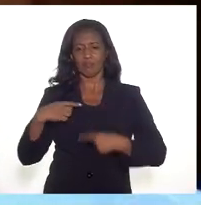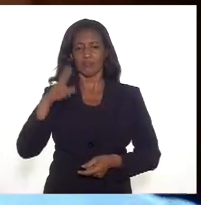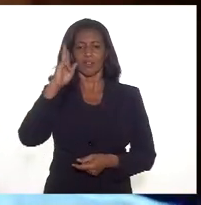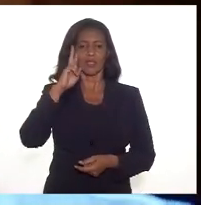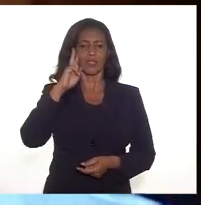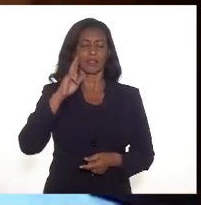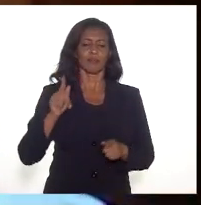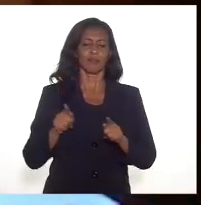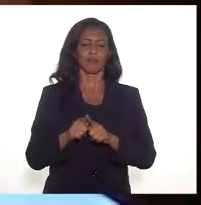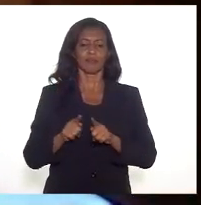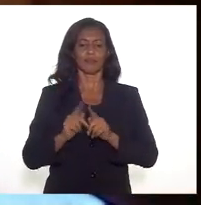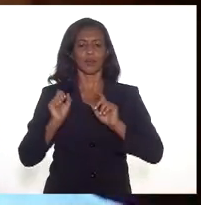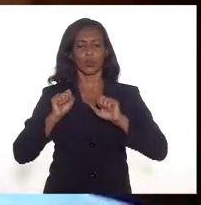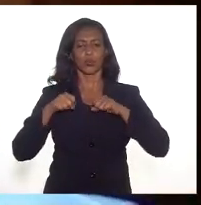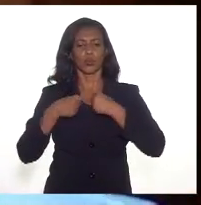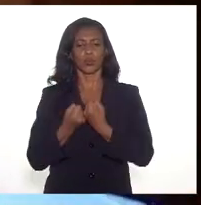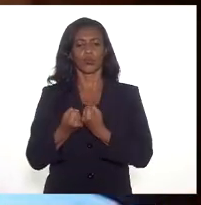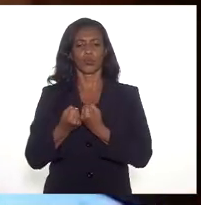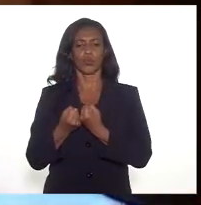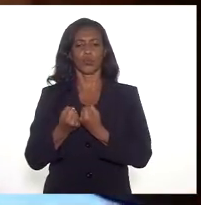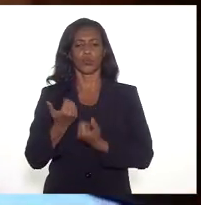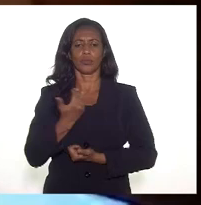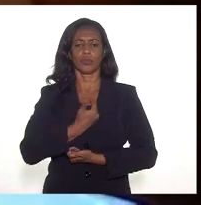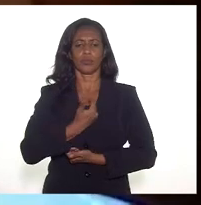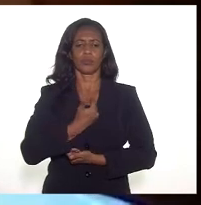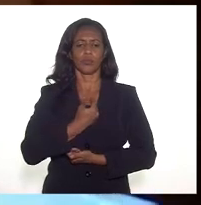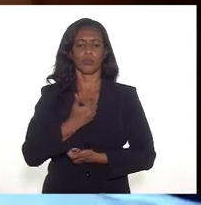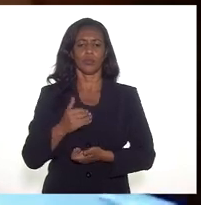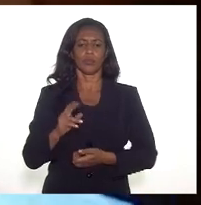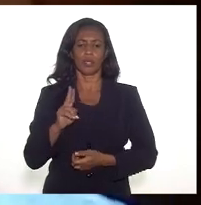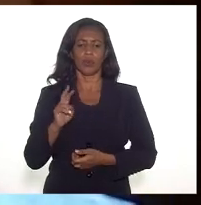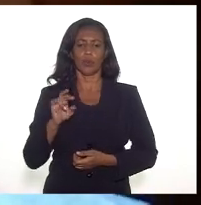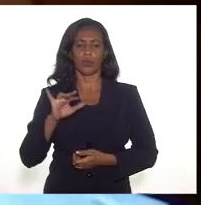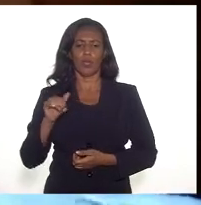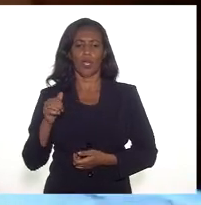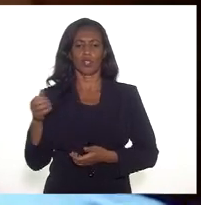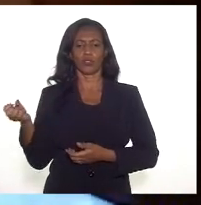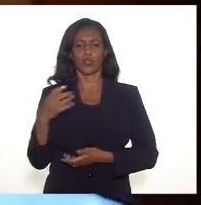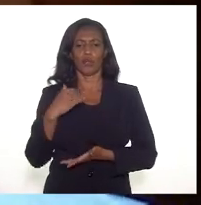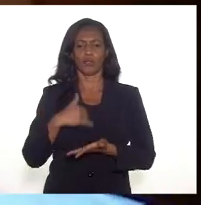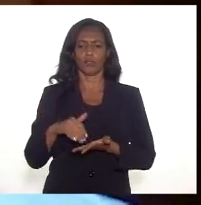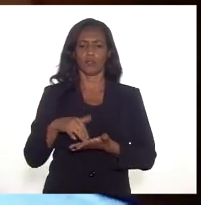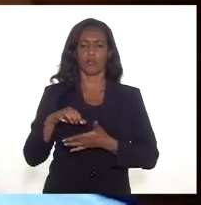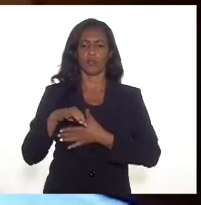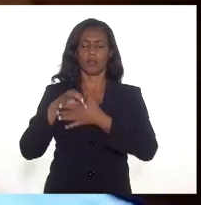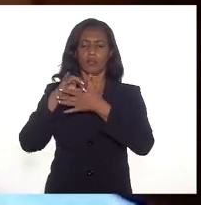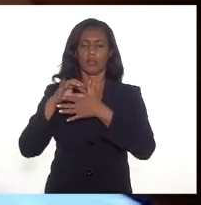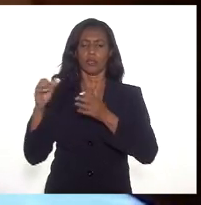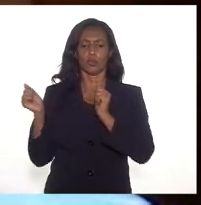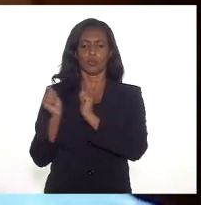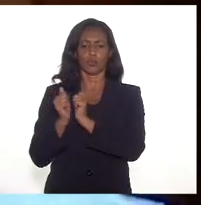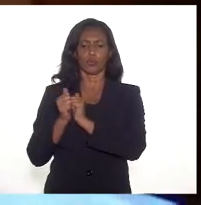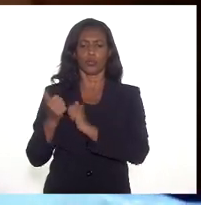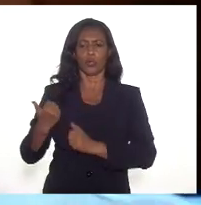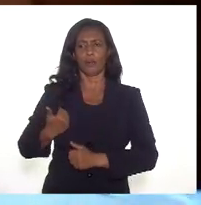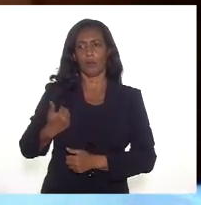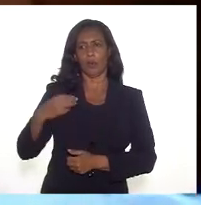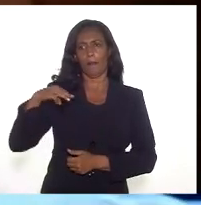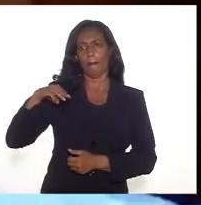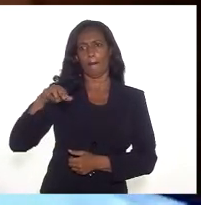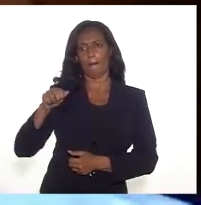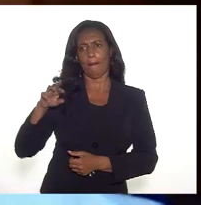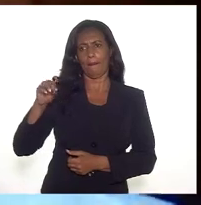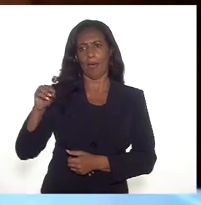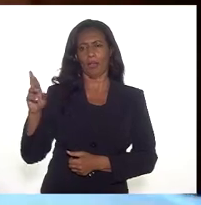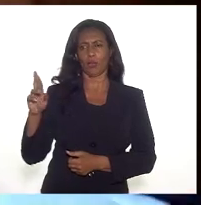lembrar o esforço da nossa colega, que é professora da UERJ, quando era secretária, que liderou, junto com seu colega de Mato Grosso, essa ação que deu um